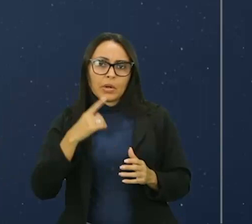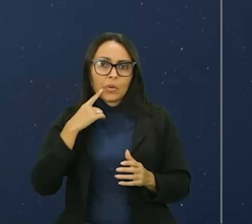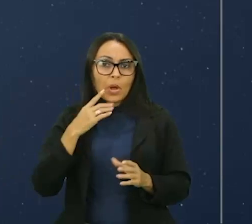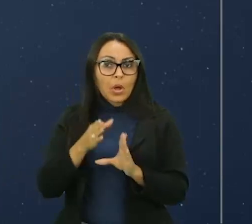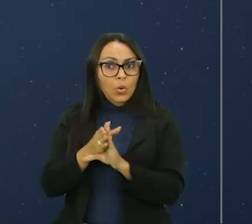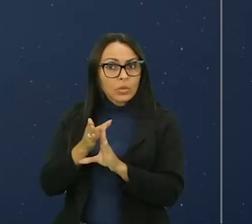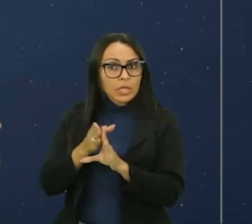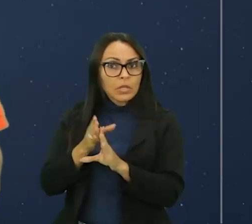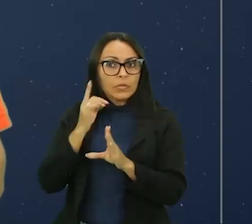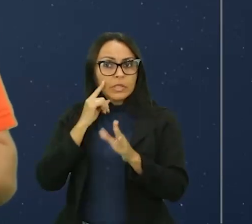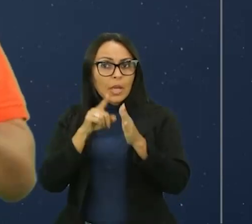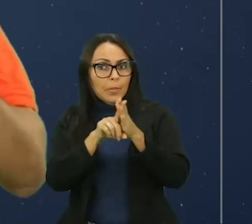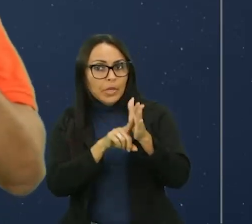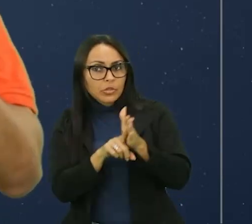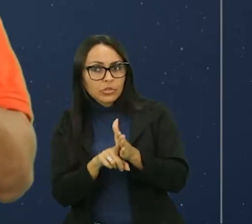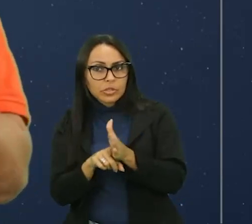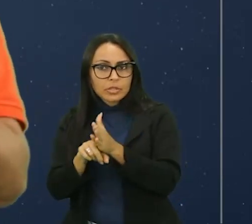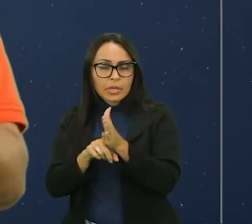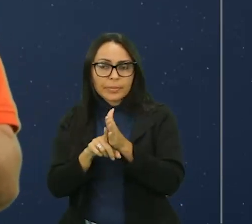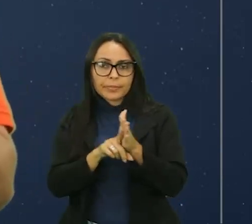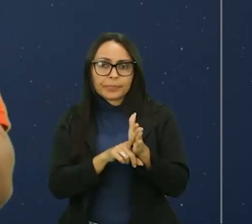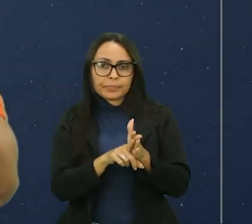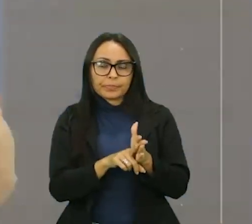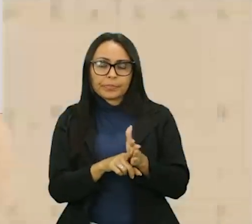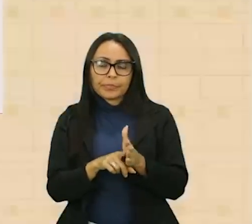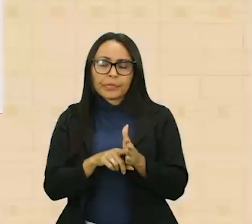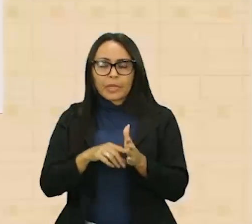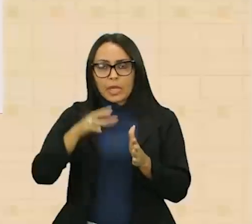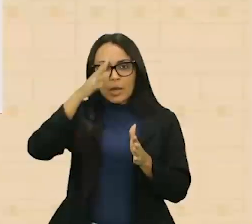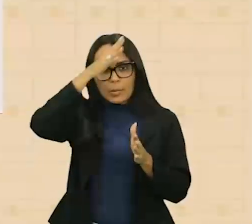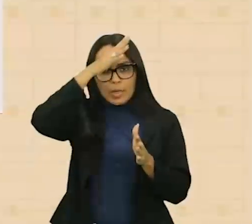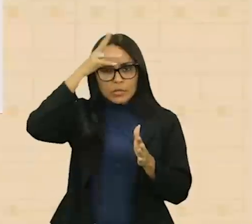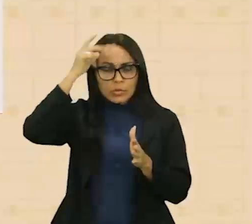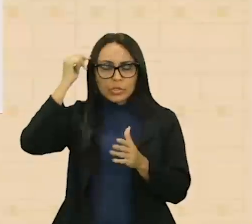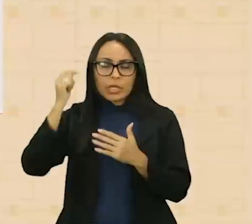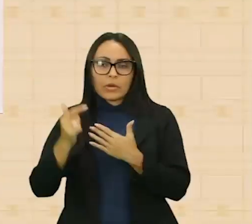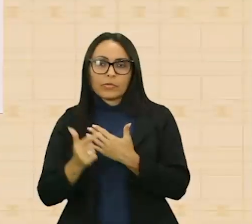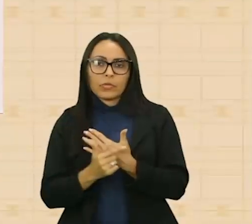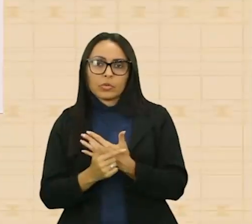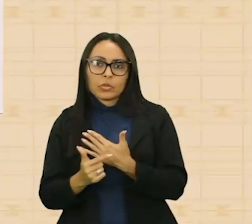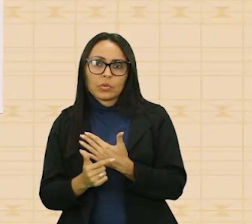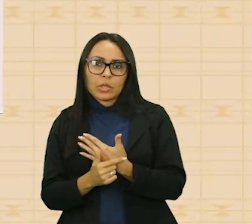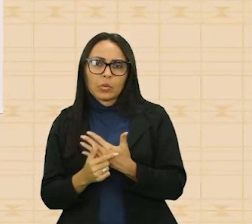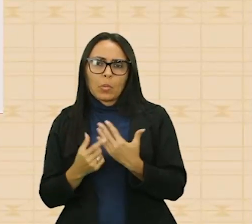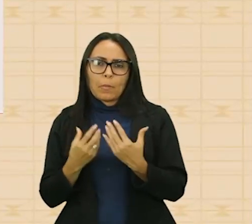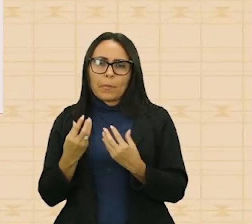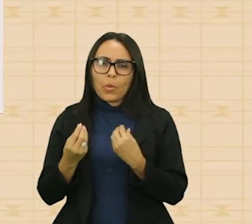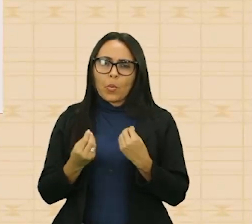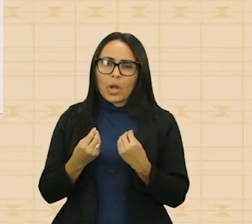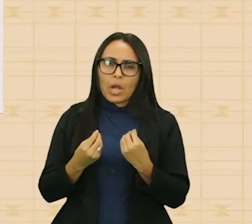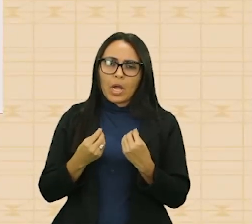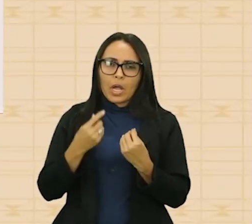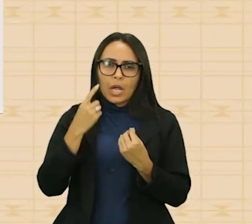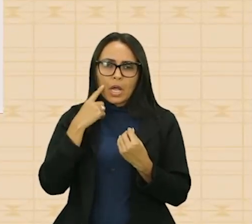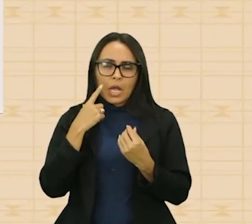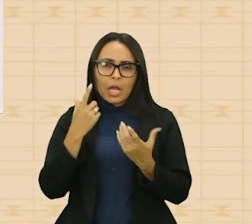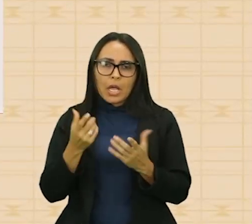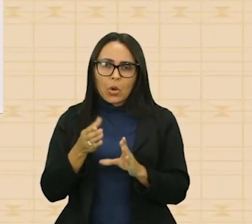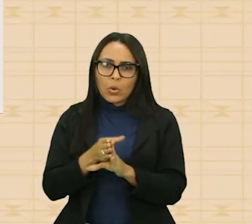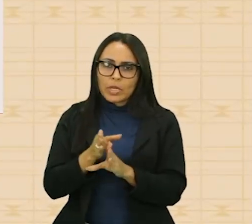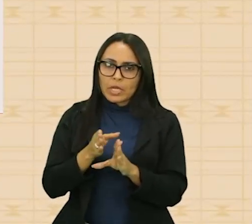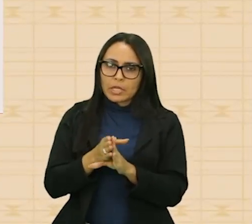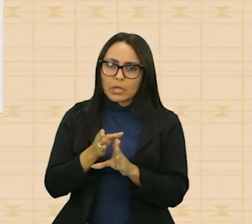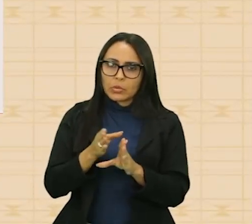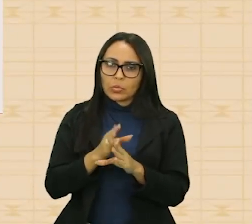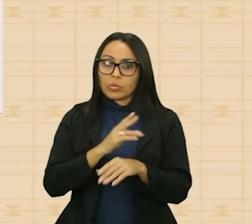depois de dar uma pesquisada sobre isso. A Amazônia, ela funciona como uma espécie de regulador climático do país